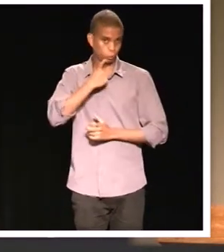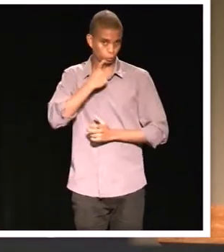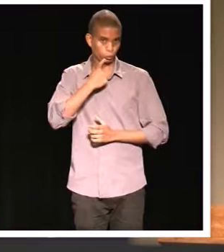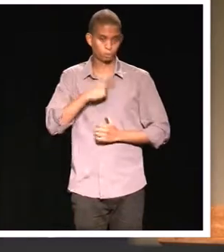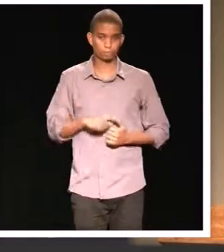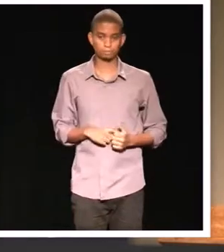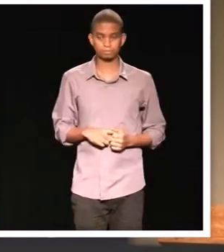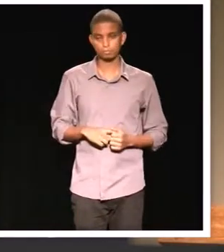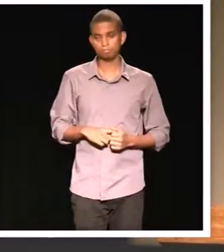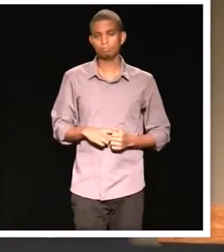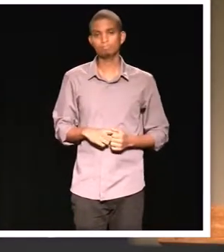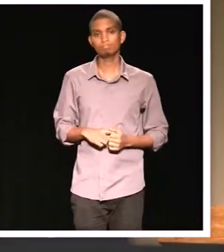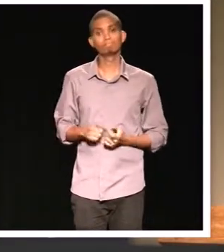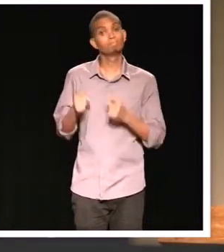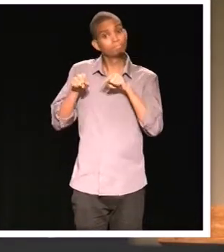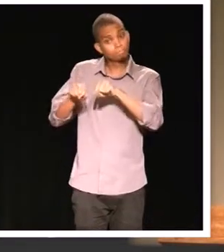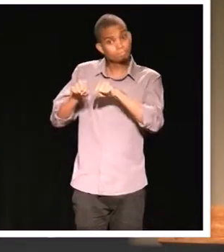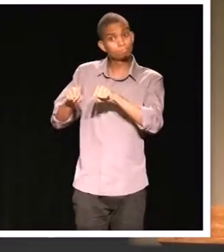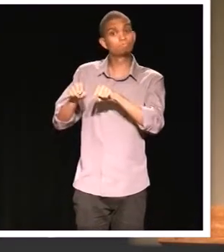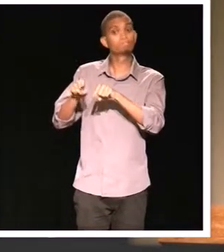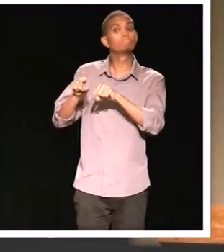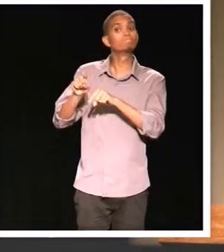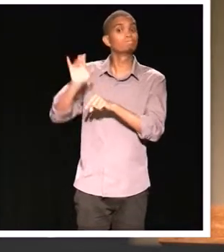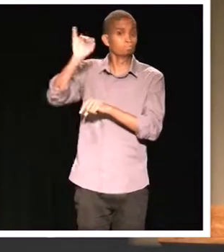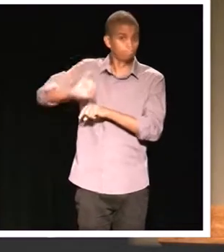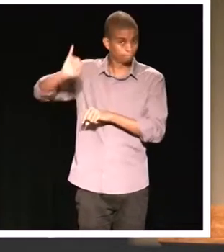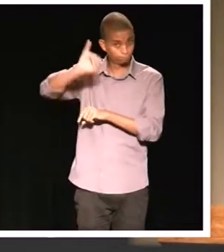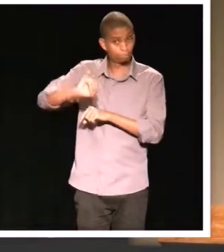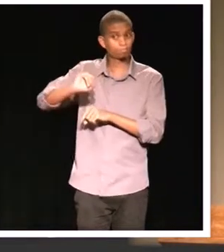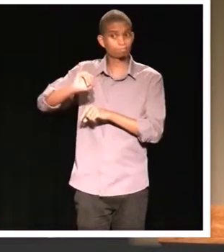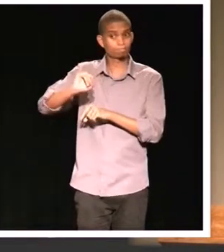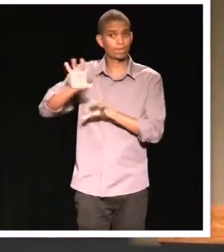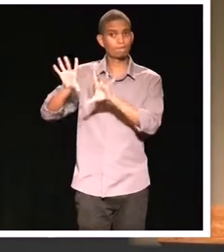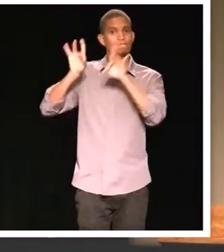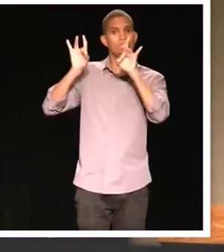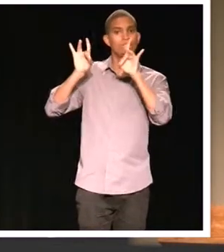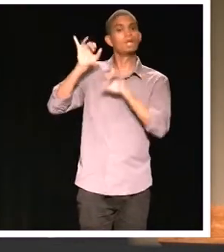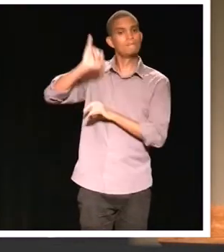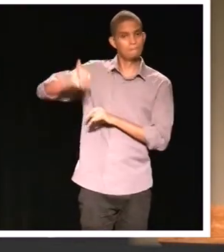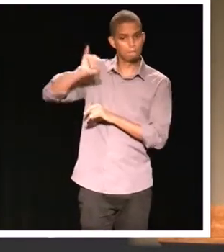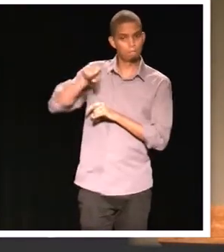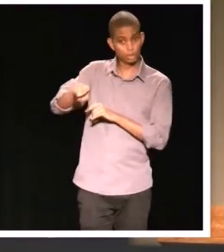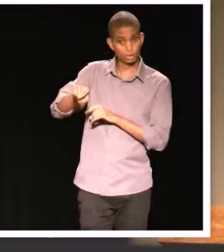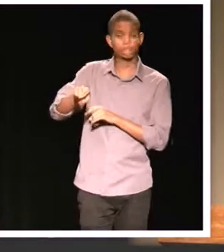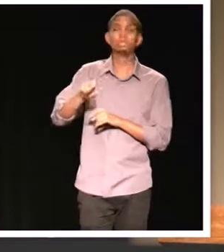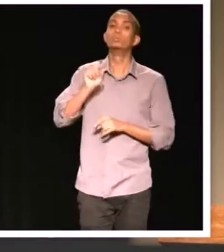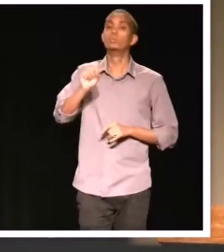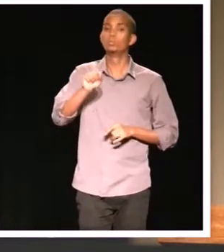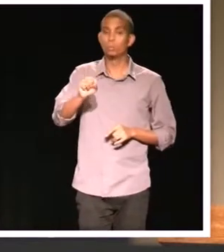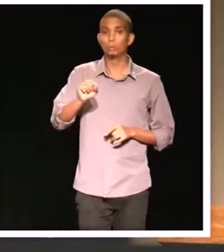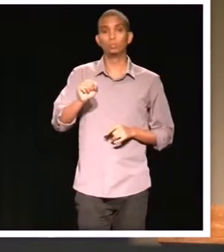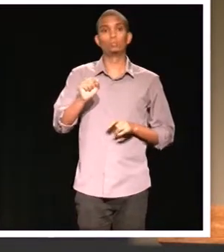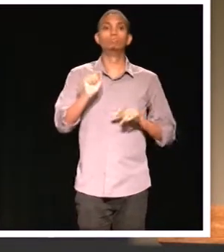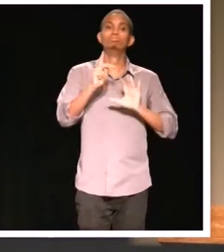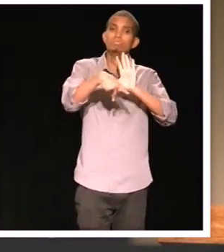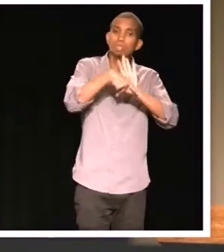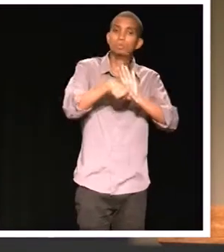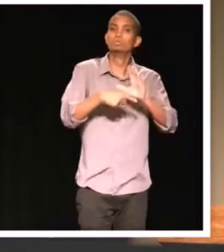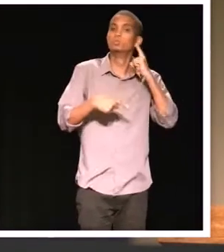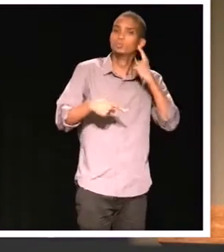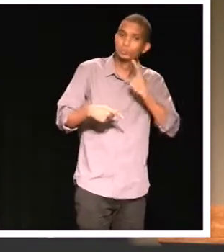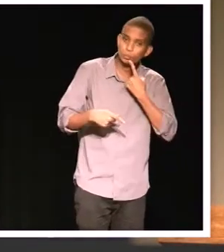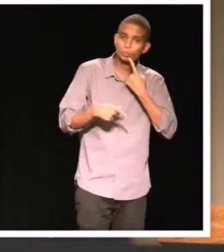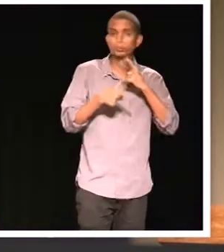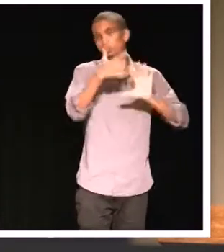é o inciso fundamental dessa convenção para questões de surdez e língua